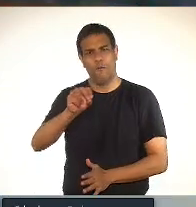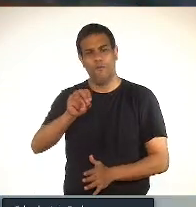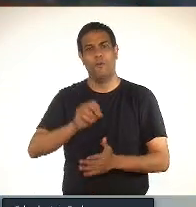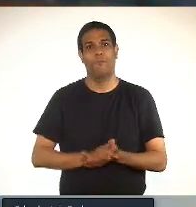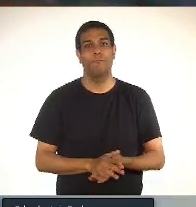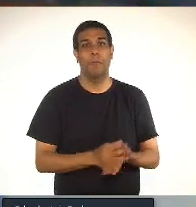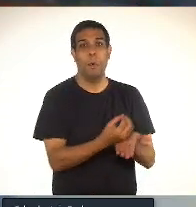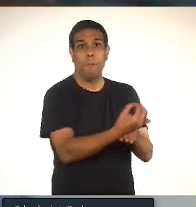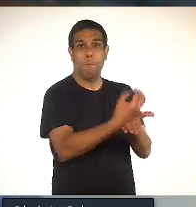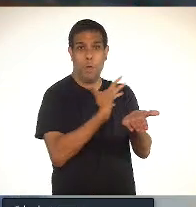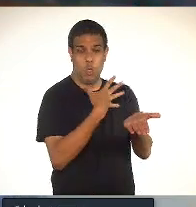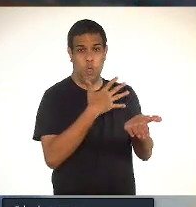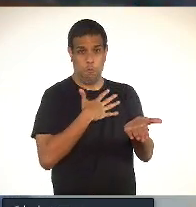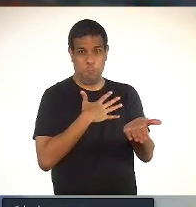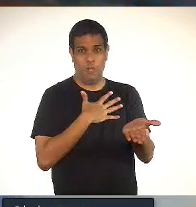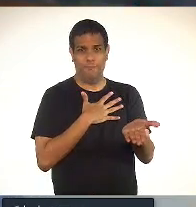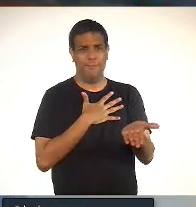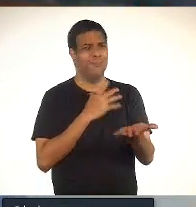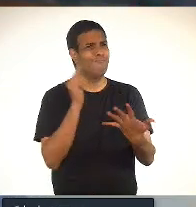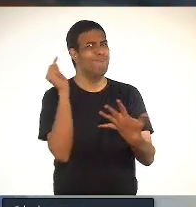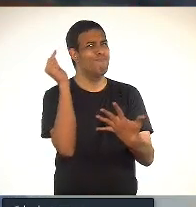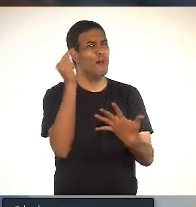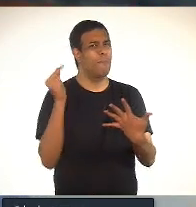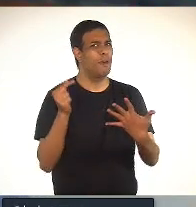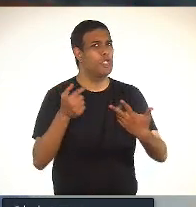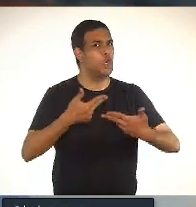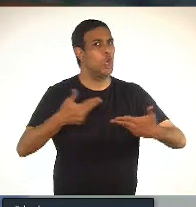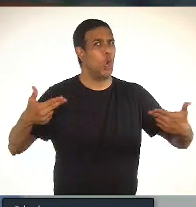Um vídeo do